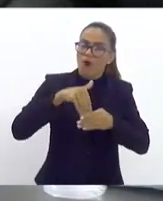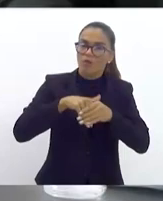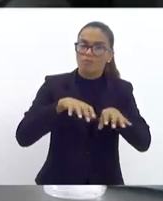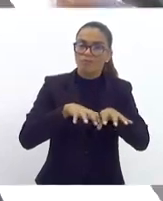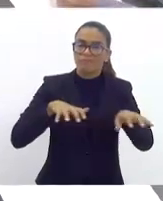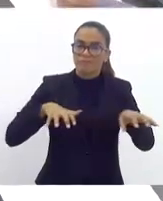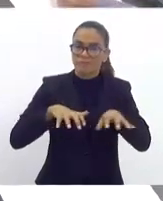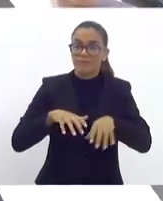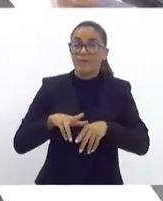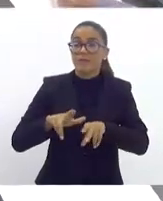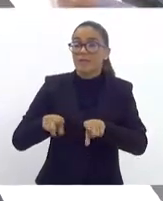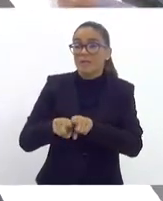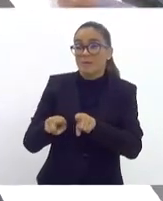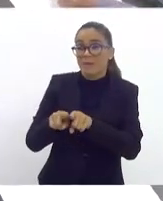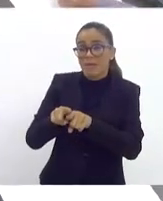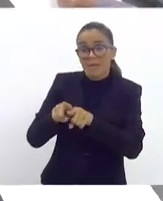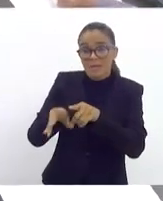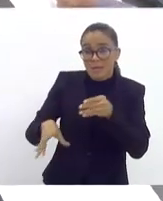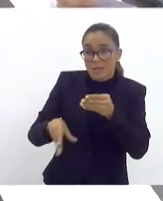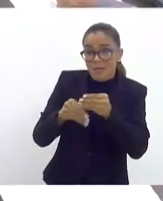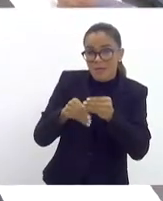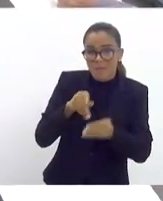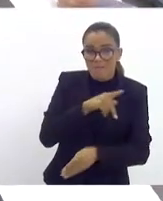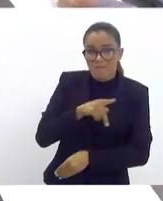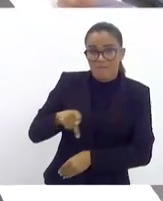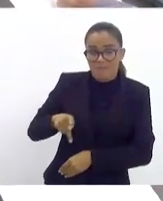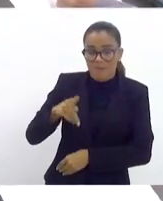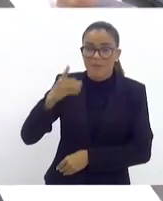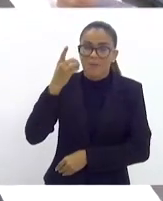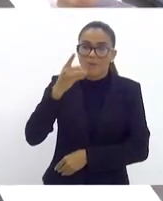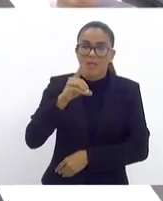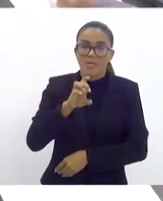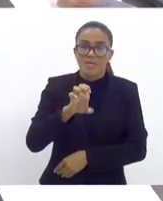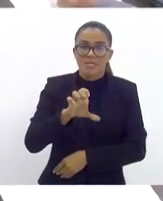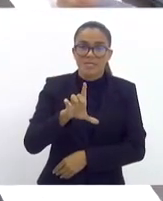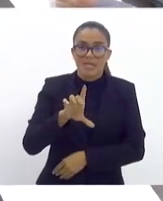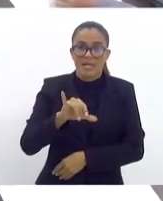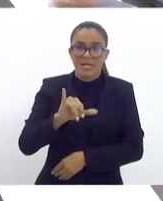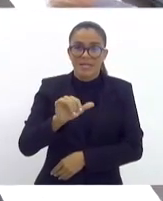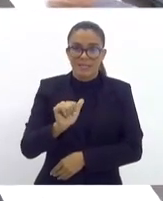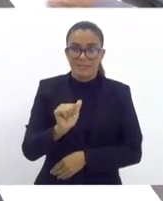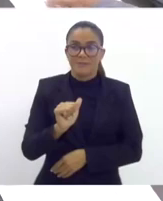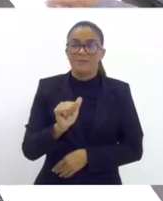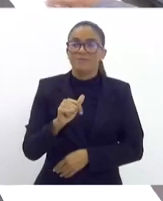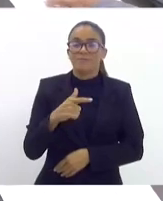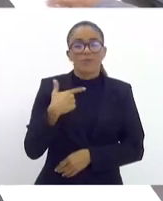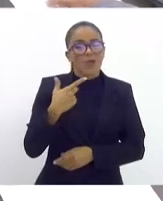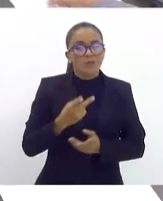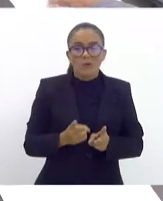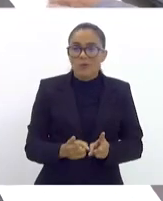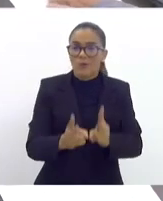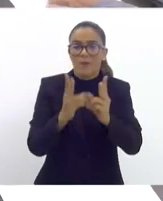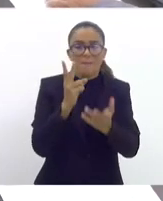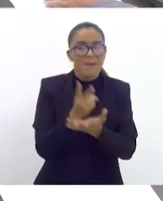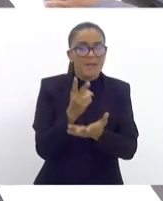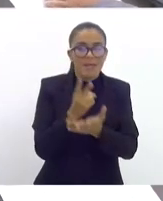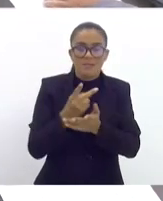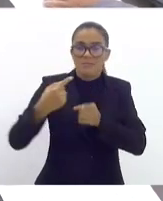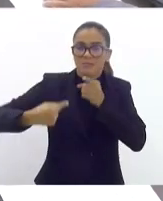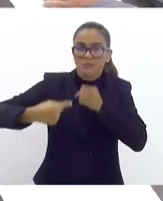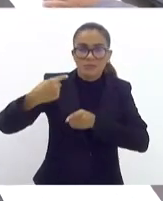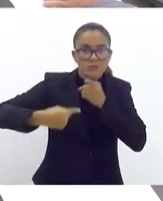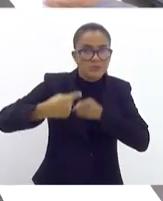só para complementar nós vamos voltar na mesma questão que nós iniciamos a discussão